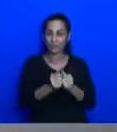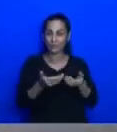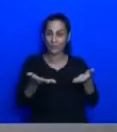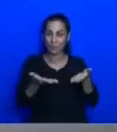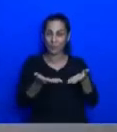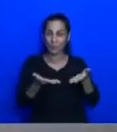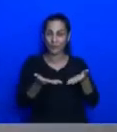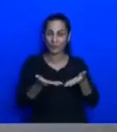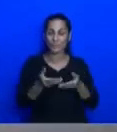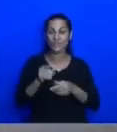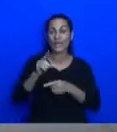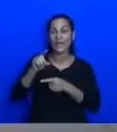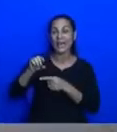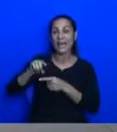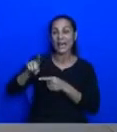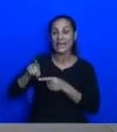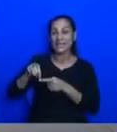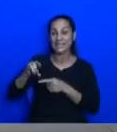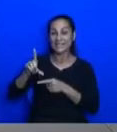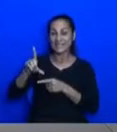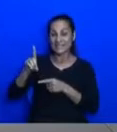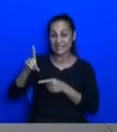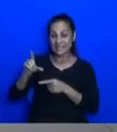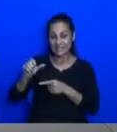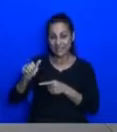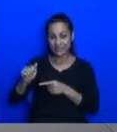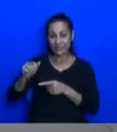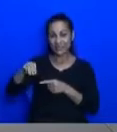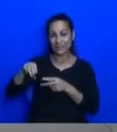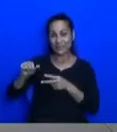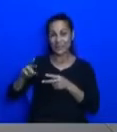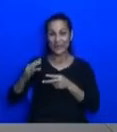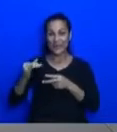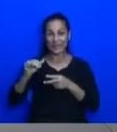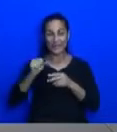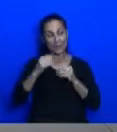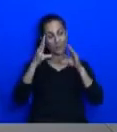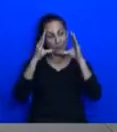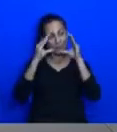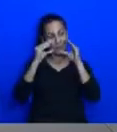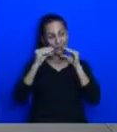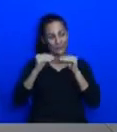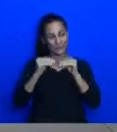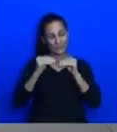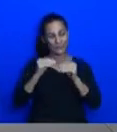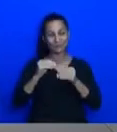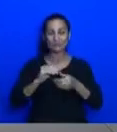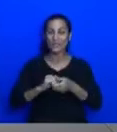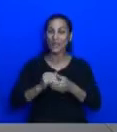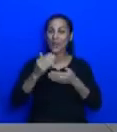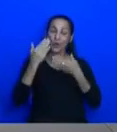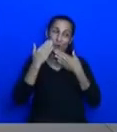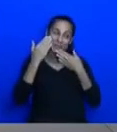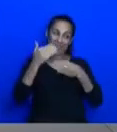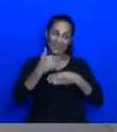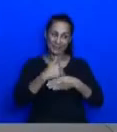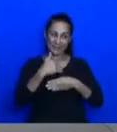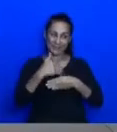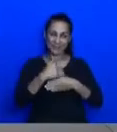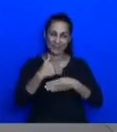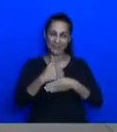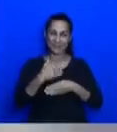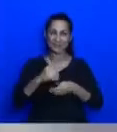Nesta noite aqui comigo estão a Zilda Lima e a Maria Santos. Muito boa noite. Boa noite. Boa noite. Obrigada pela